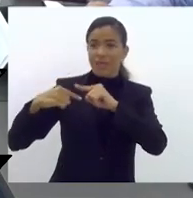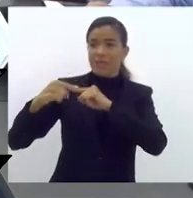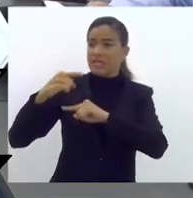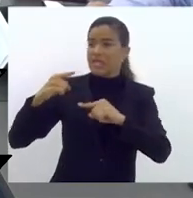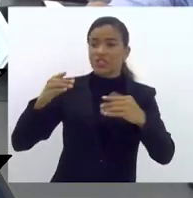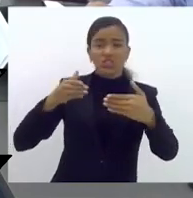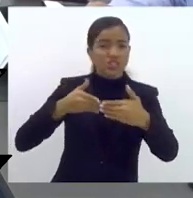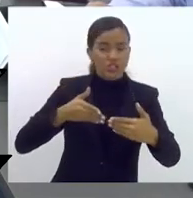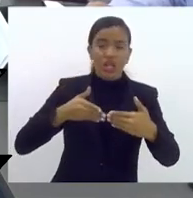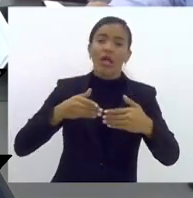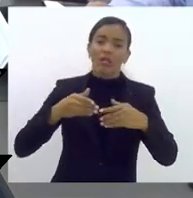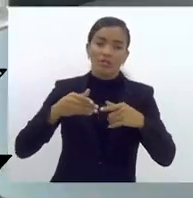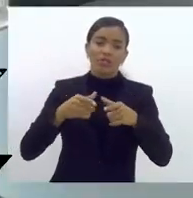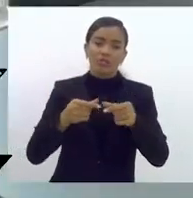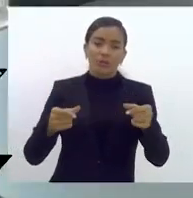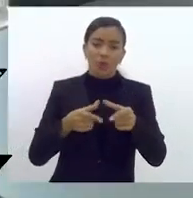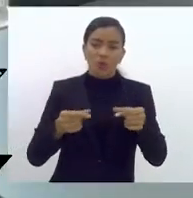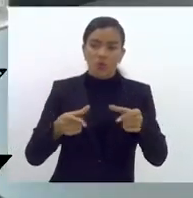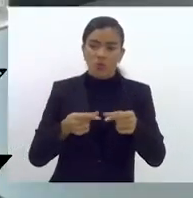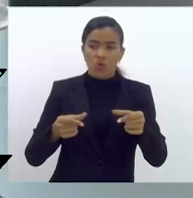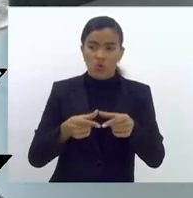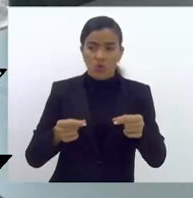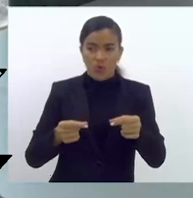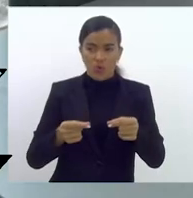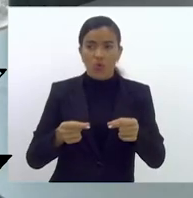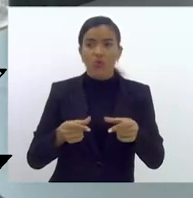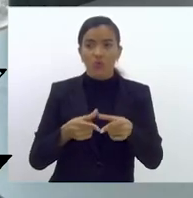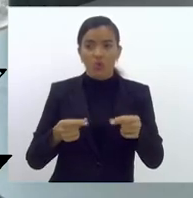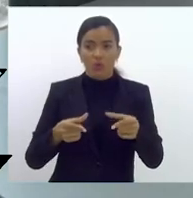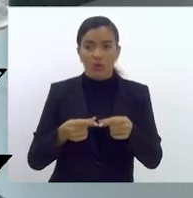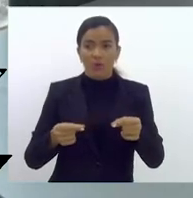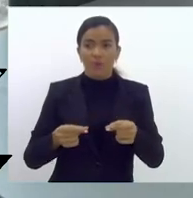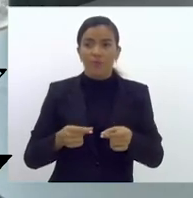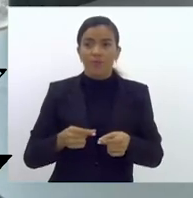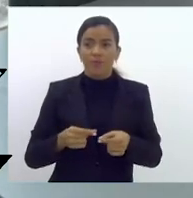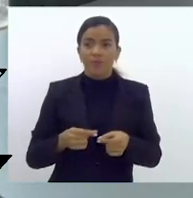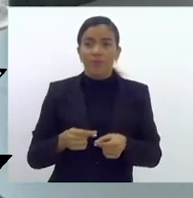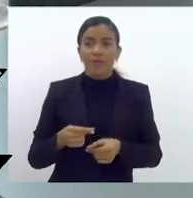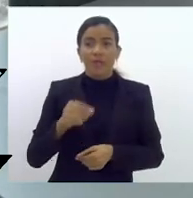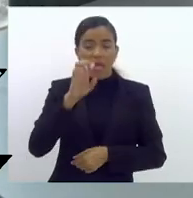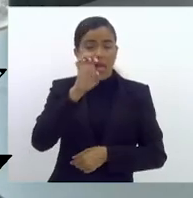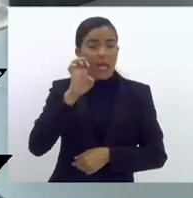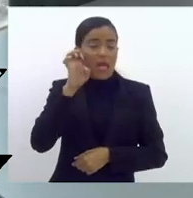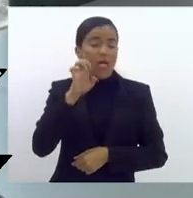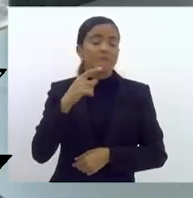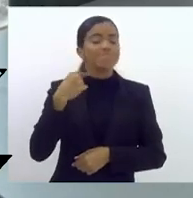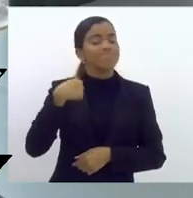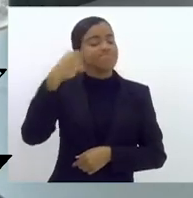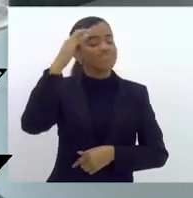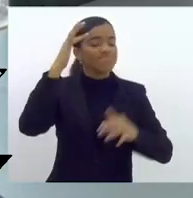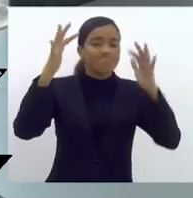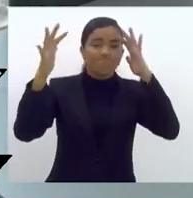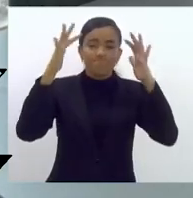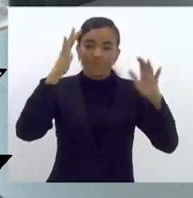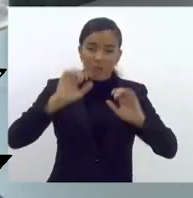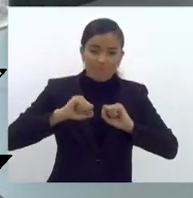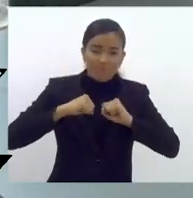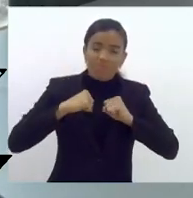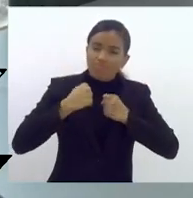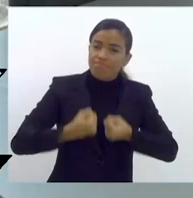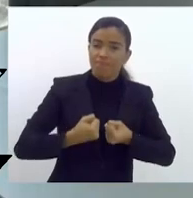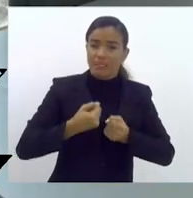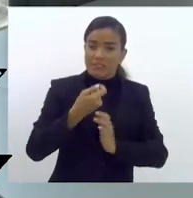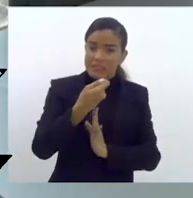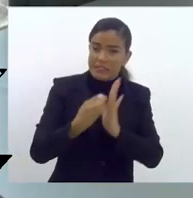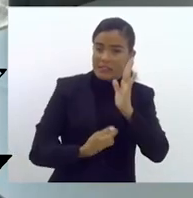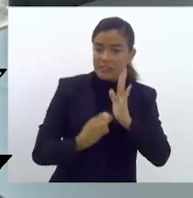independente direta de japoneses japoneses deputada Érica se esmerou muito aí ao longo da semana em prol desse projeto